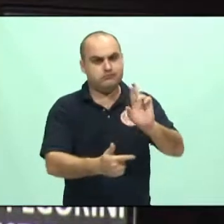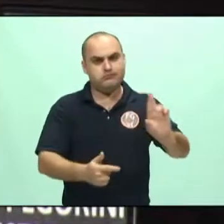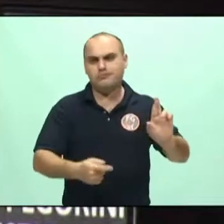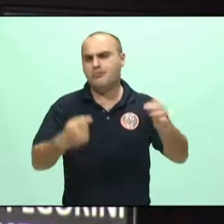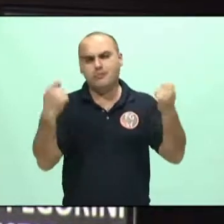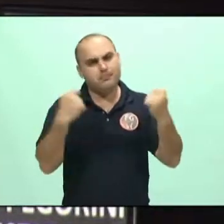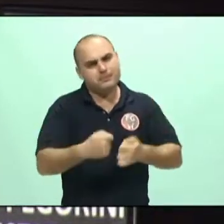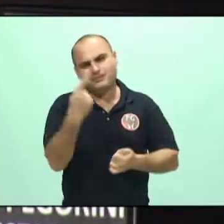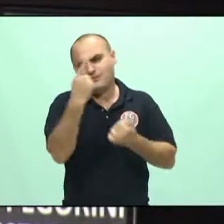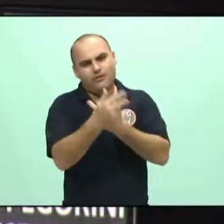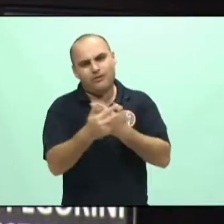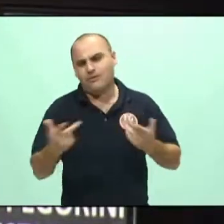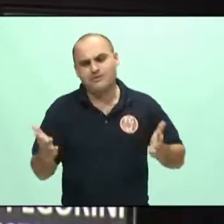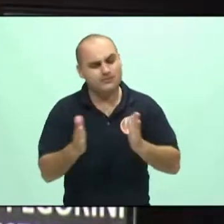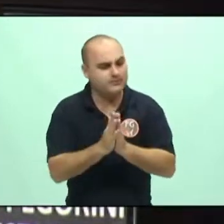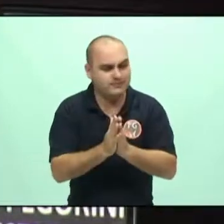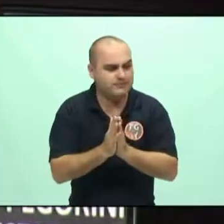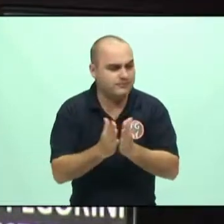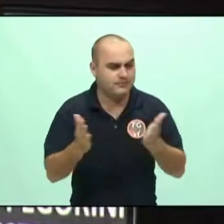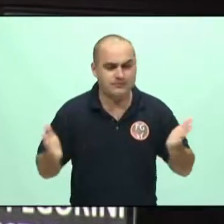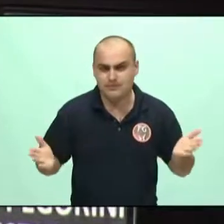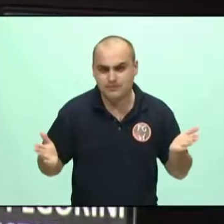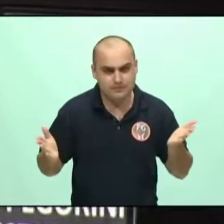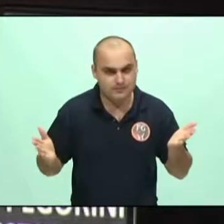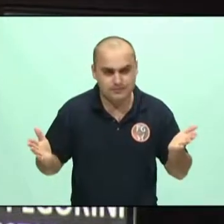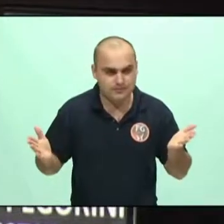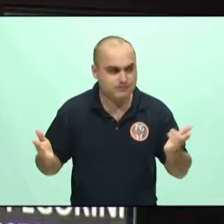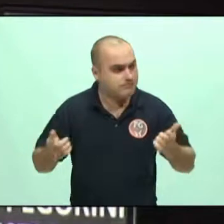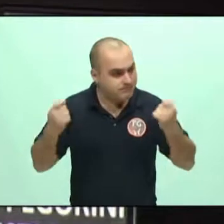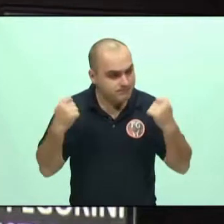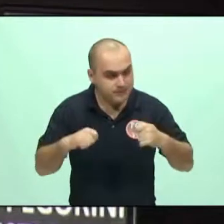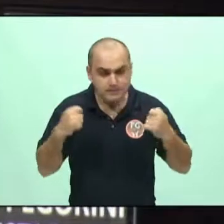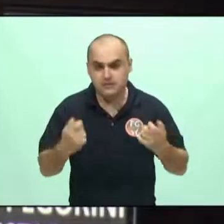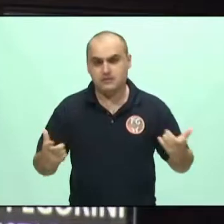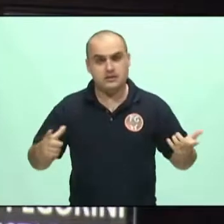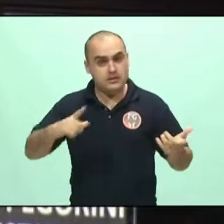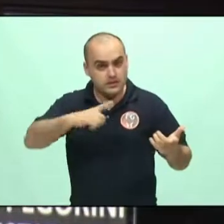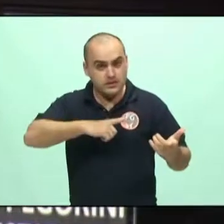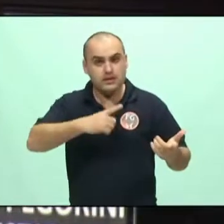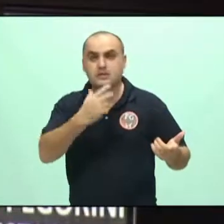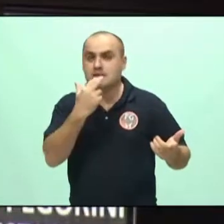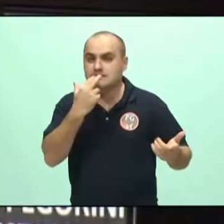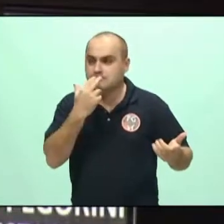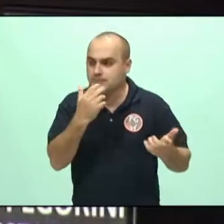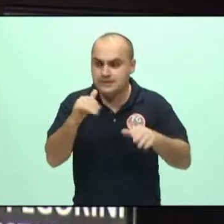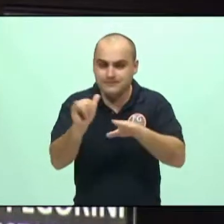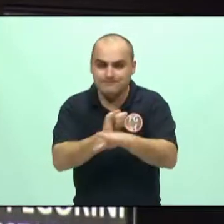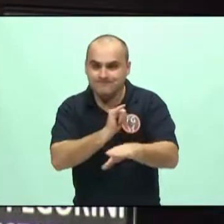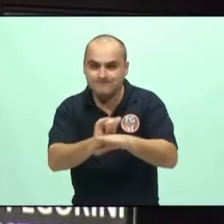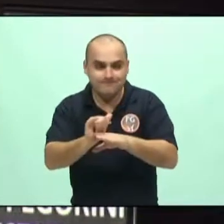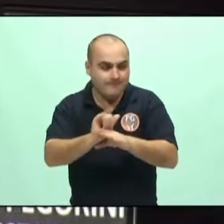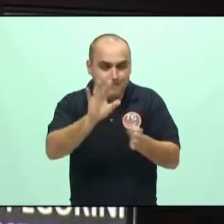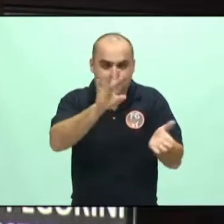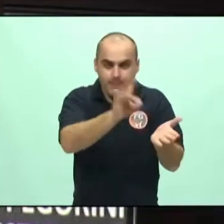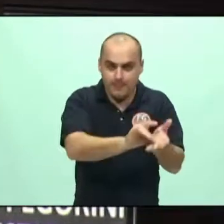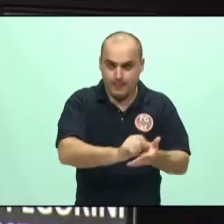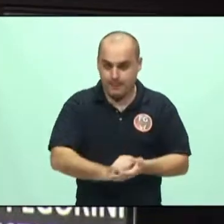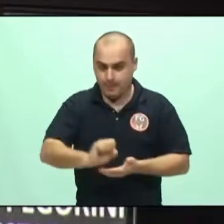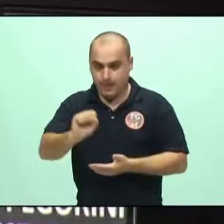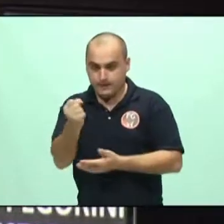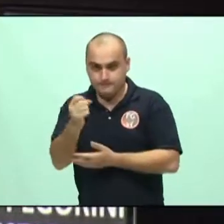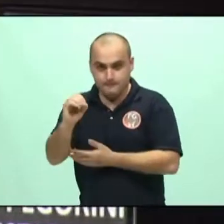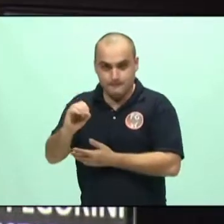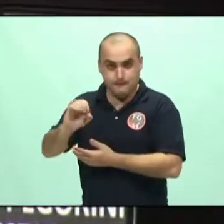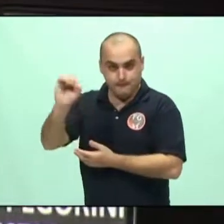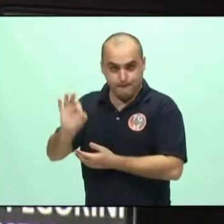senhor de Vereadores de uma maneira que seja humana de entrar e sair 80% daquela pessoa que trabalha